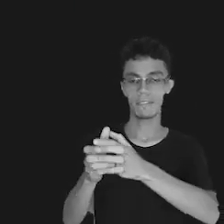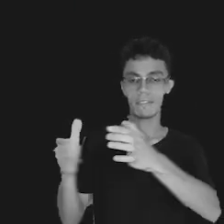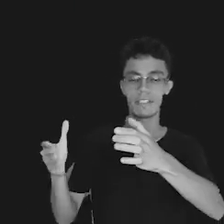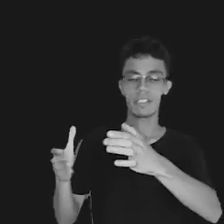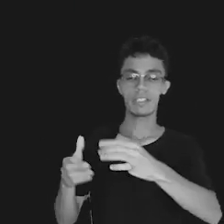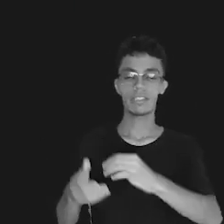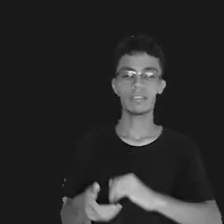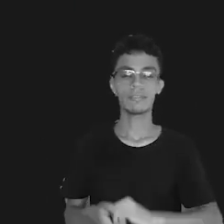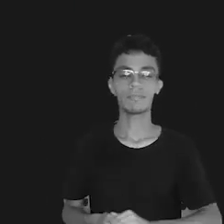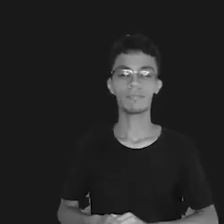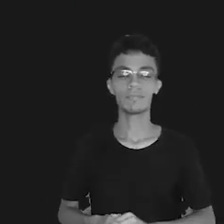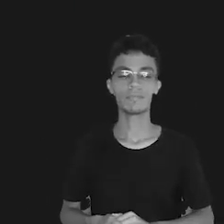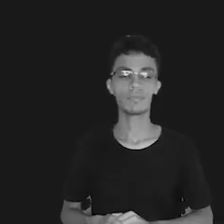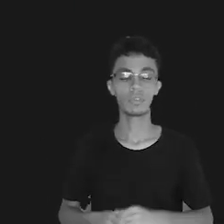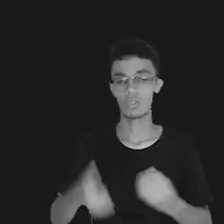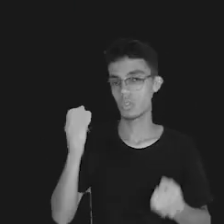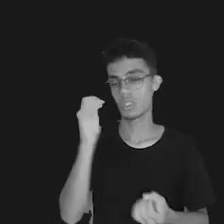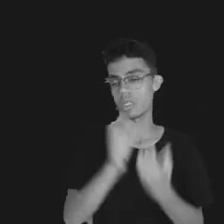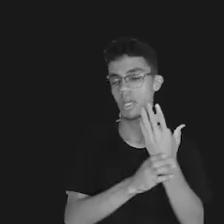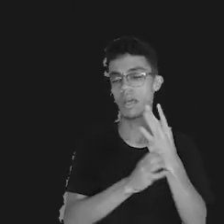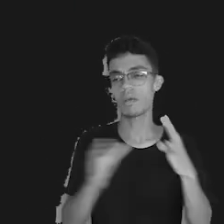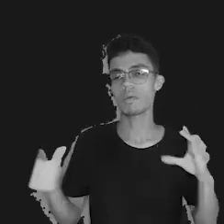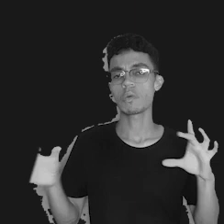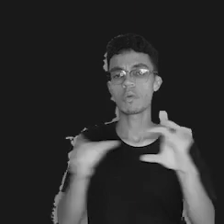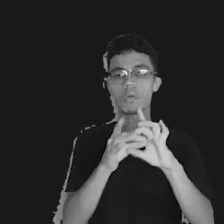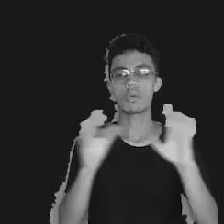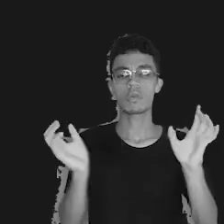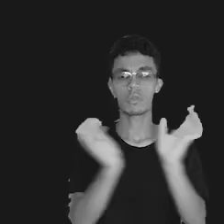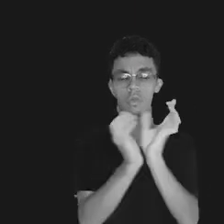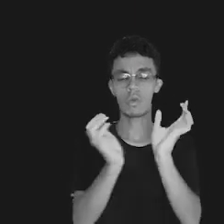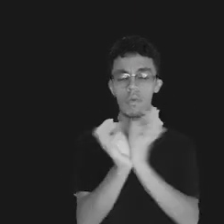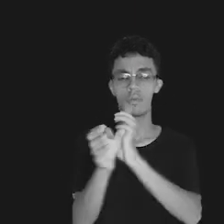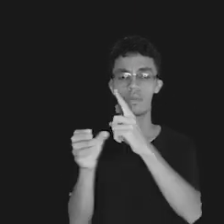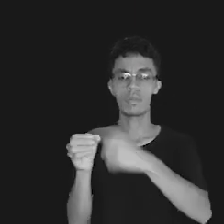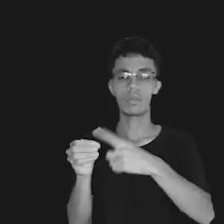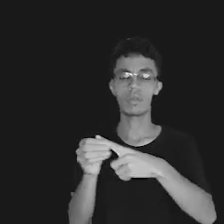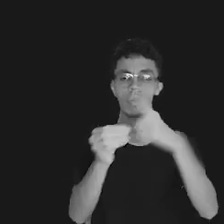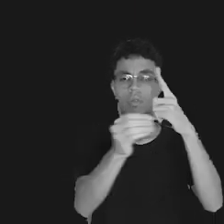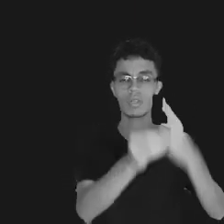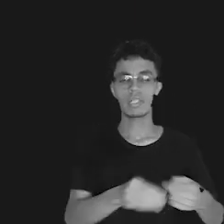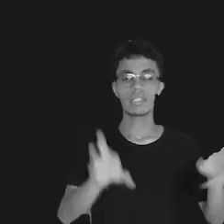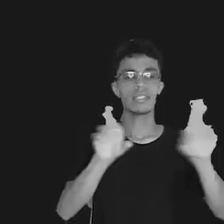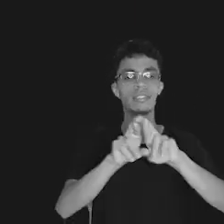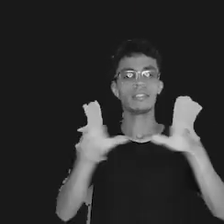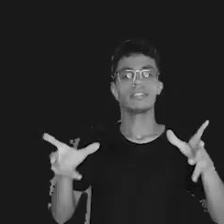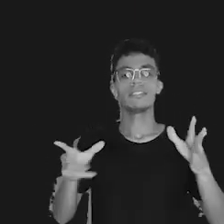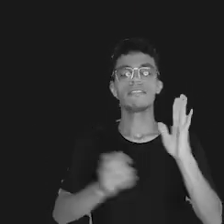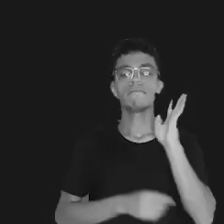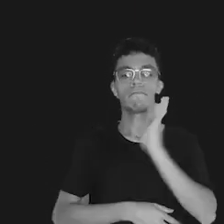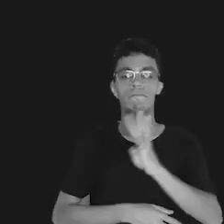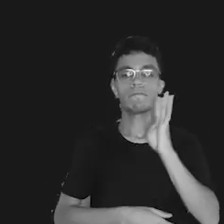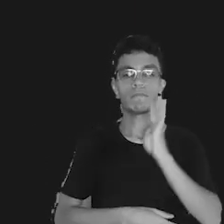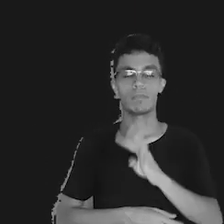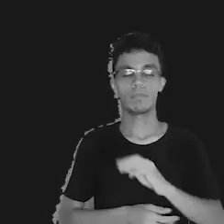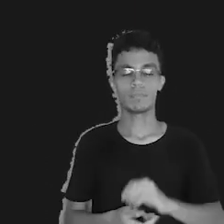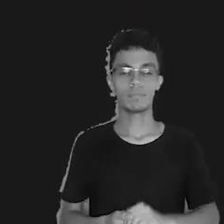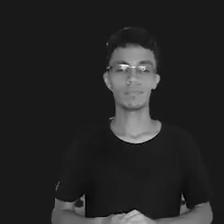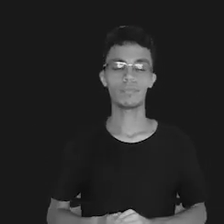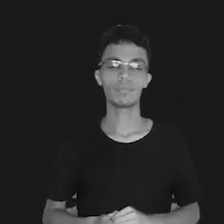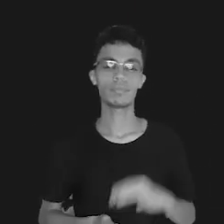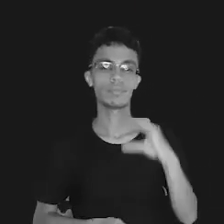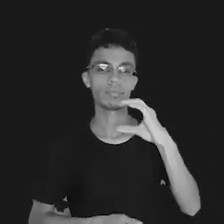possibilidade da gente montar elencos de diversas regiões é incrível.